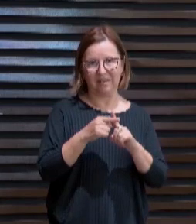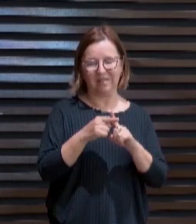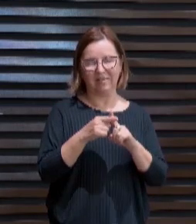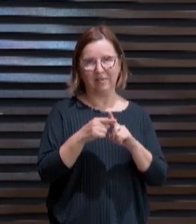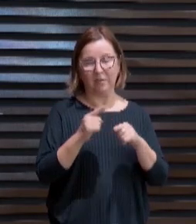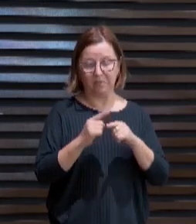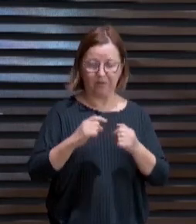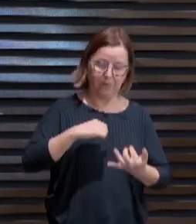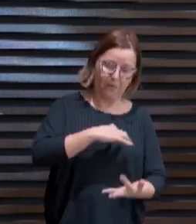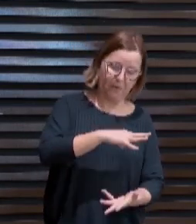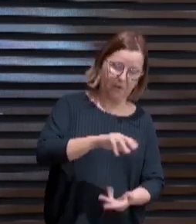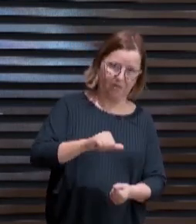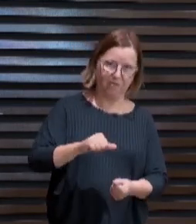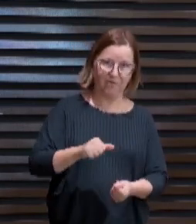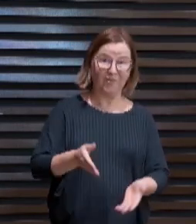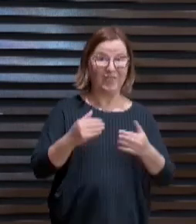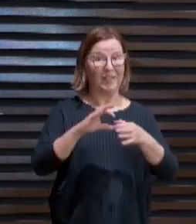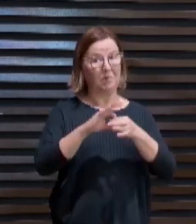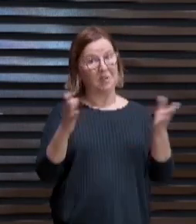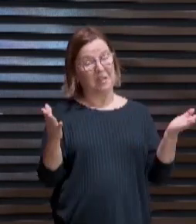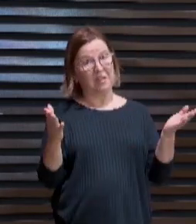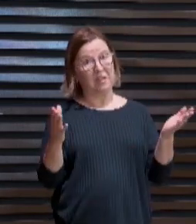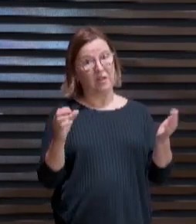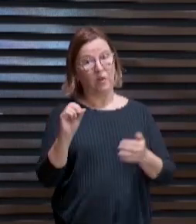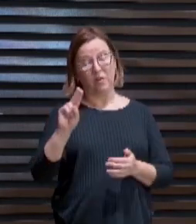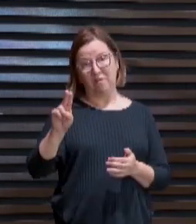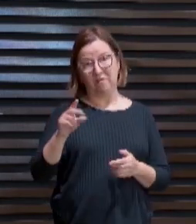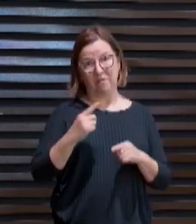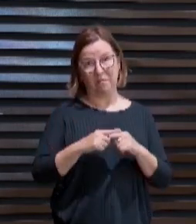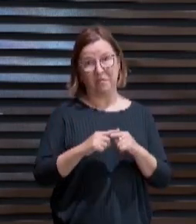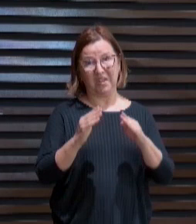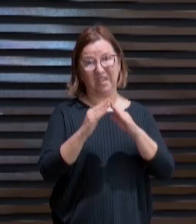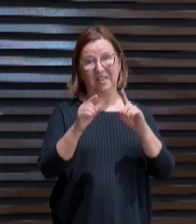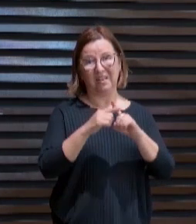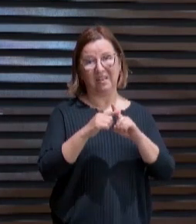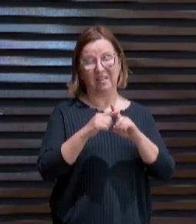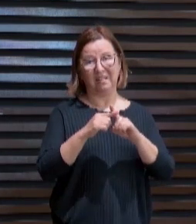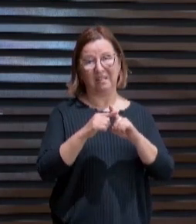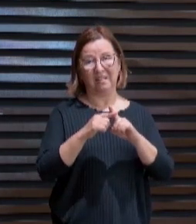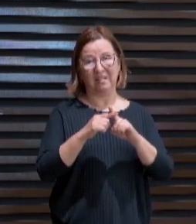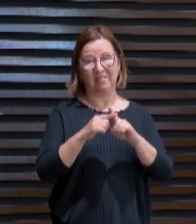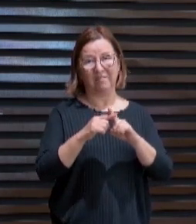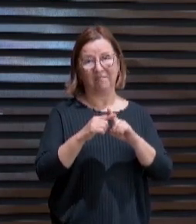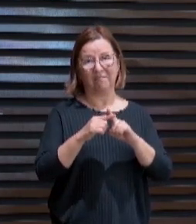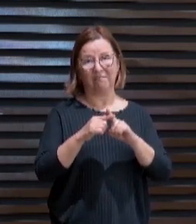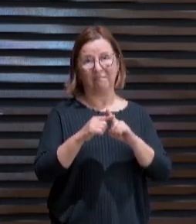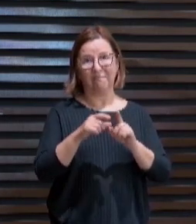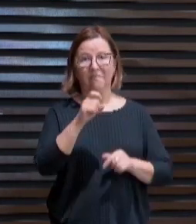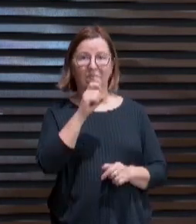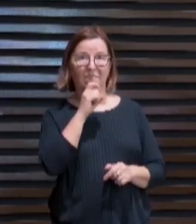o mundo tem nos dado essa liberdade, ou porque talvez a igreja ela tem se tornado morna? Para